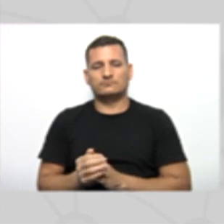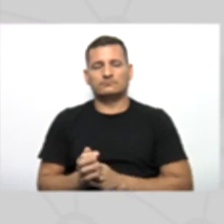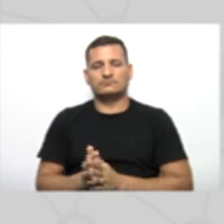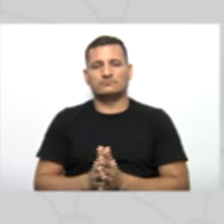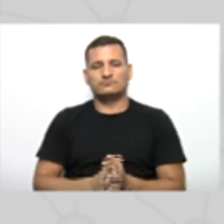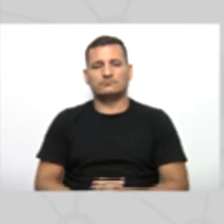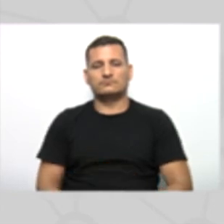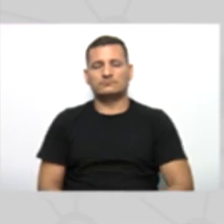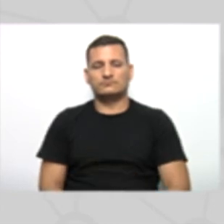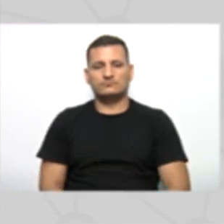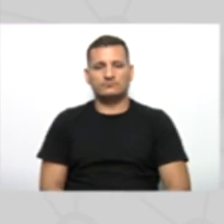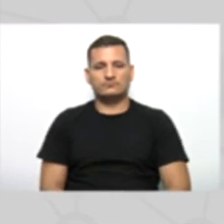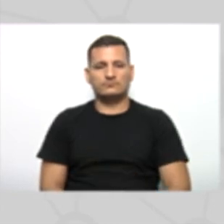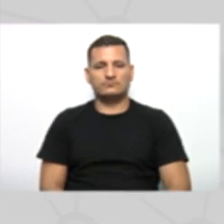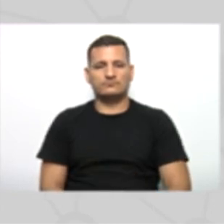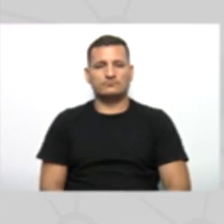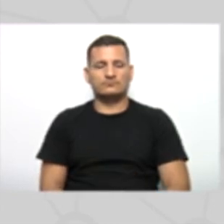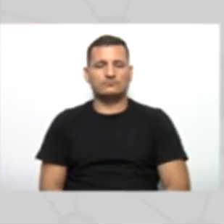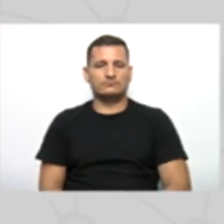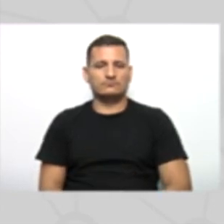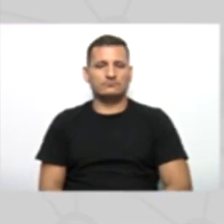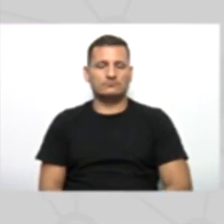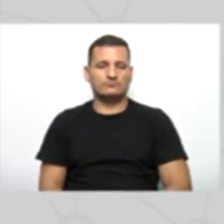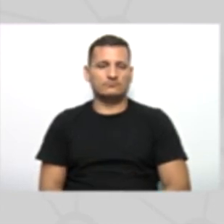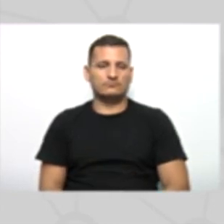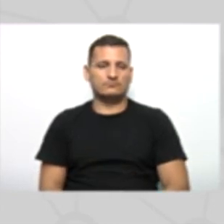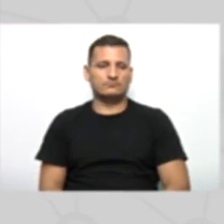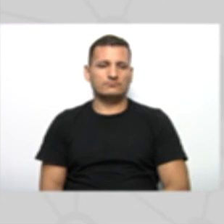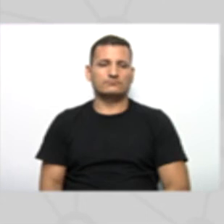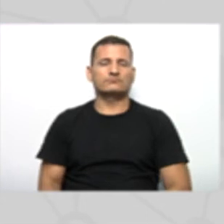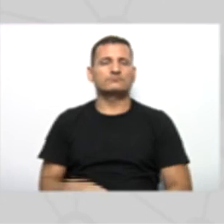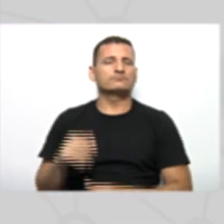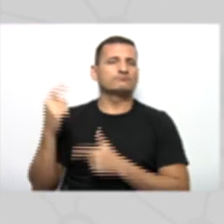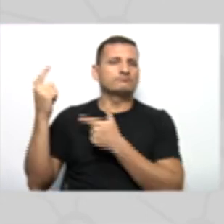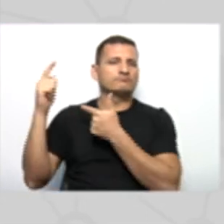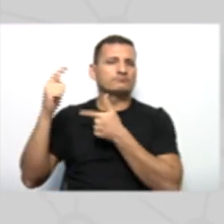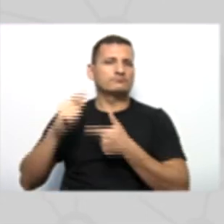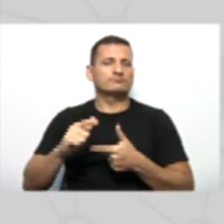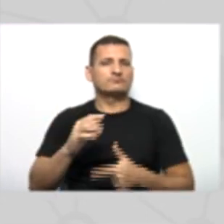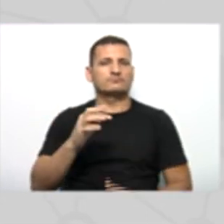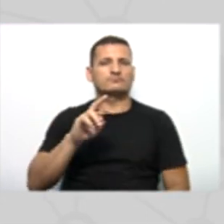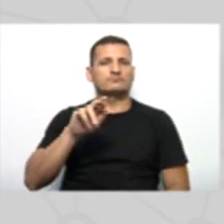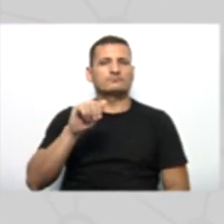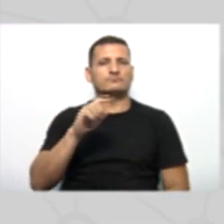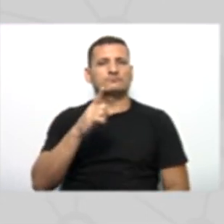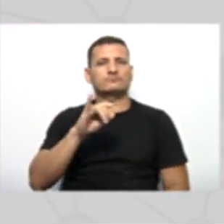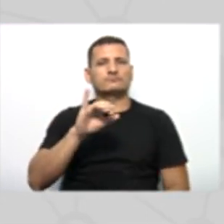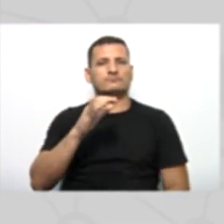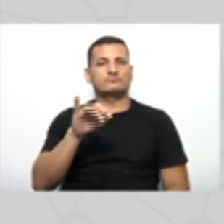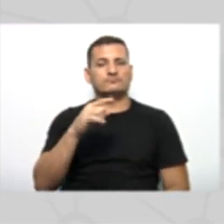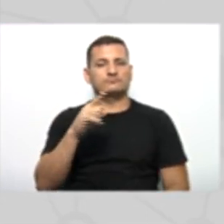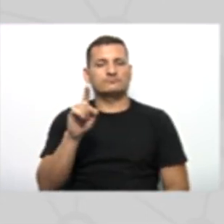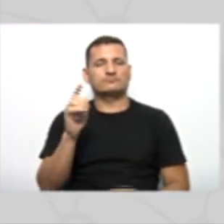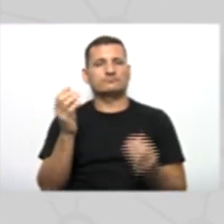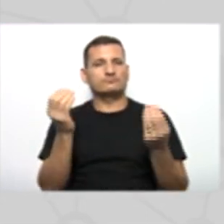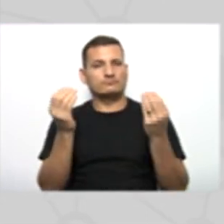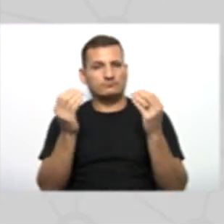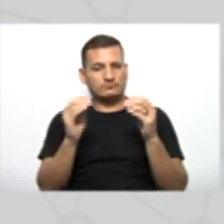Flamengo. Então eu vou ter esse nome aí. E a tradição, como é que vai ser? A tradição nós vamos colocar lá,